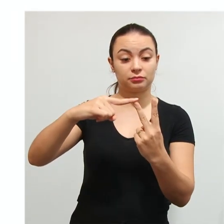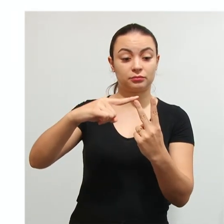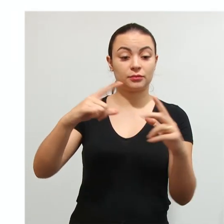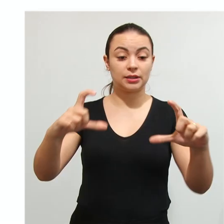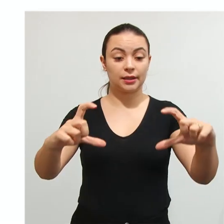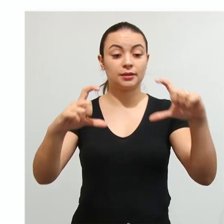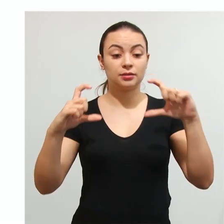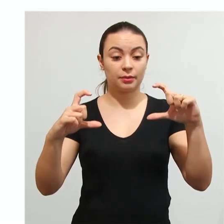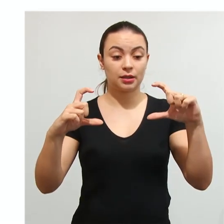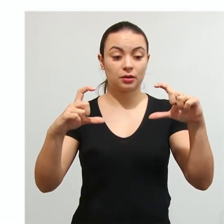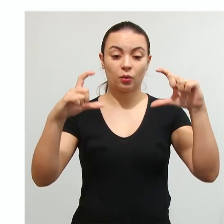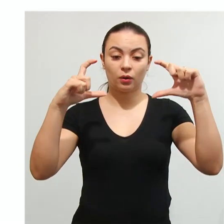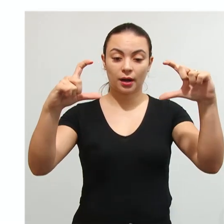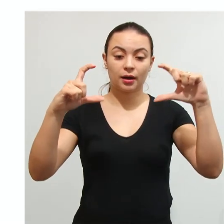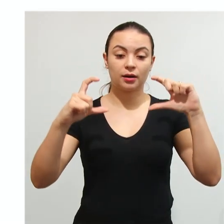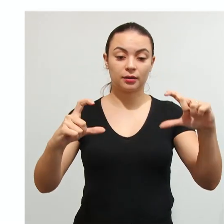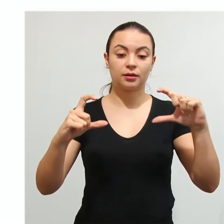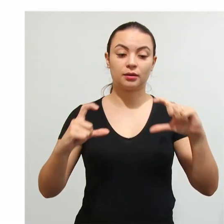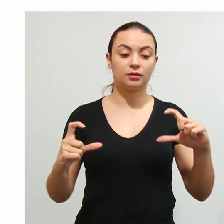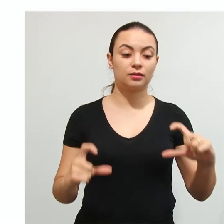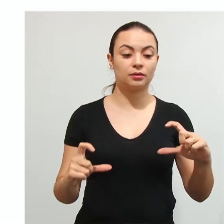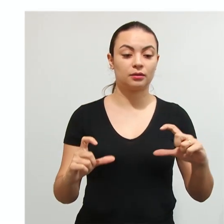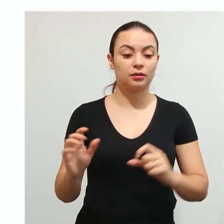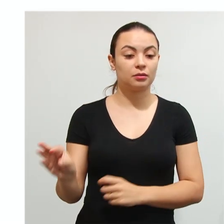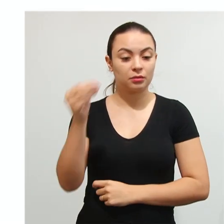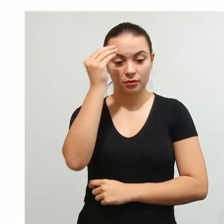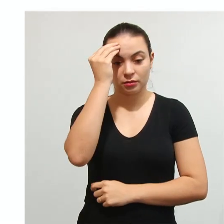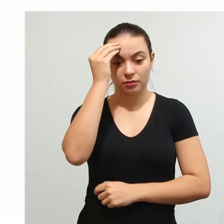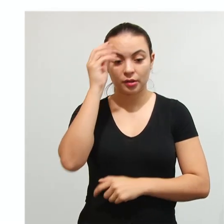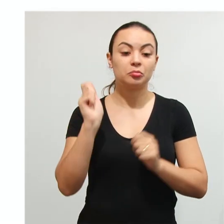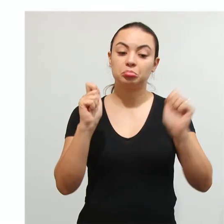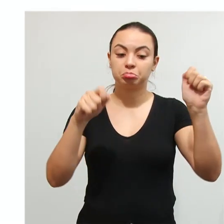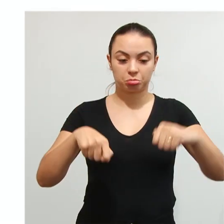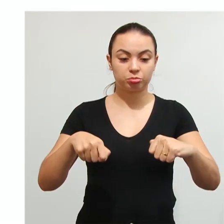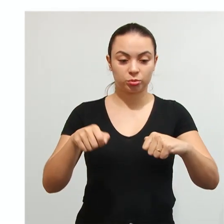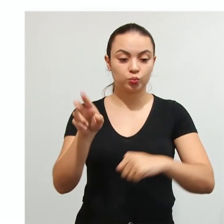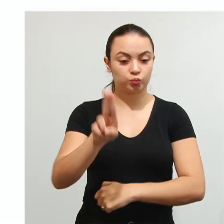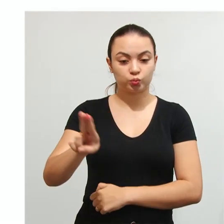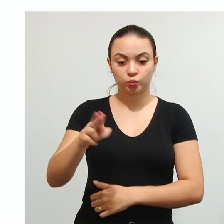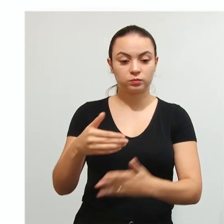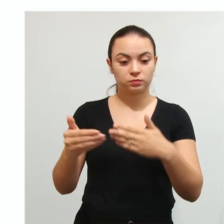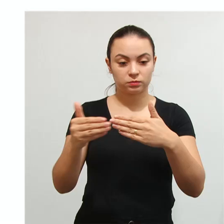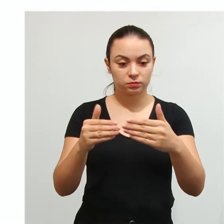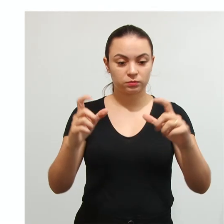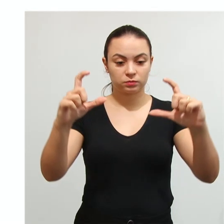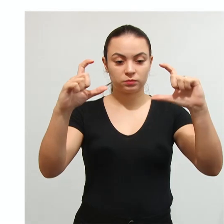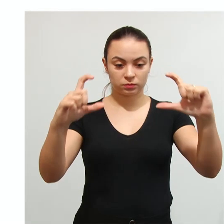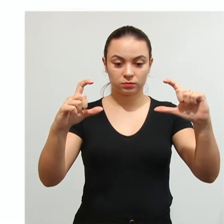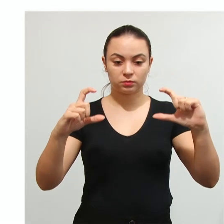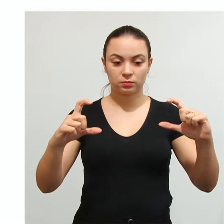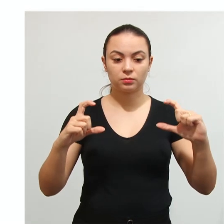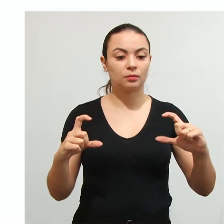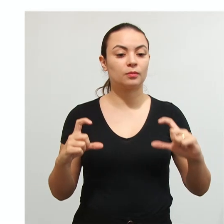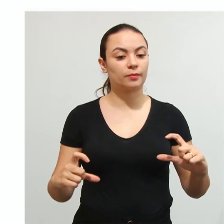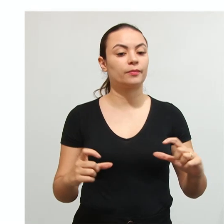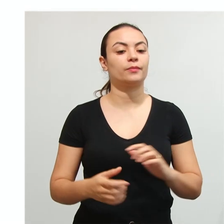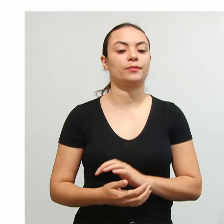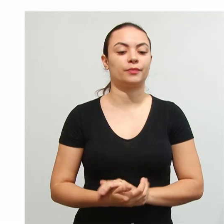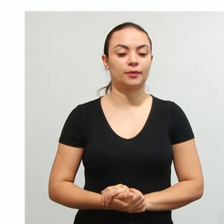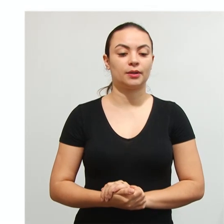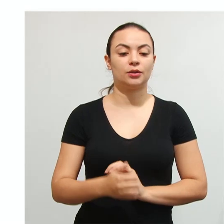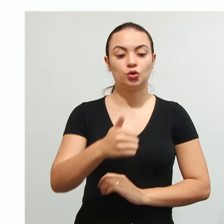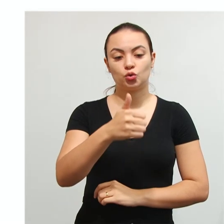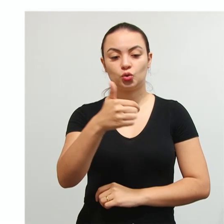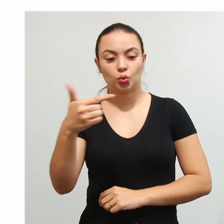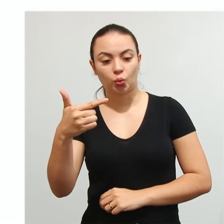a gente consegue fazer conversão das taxas mais usuais que são as taxas mensais diárias e anuais